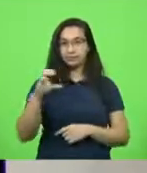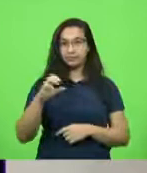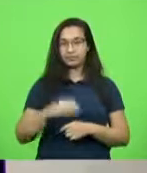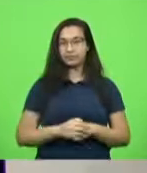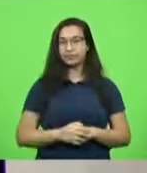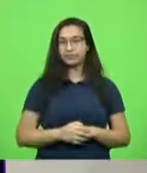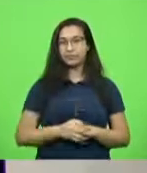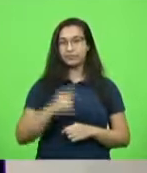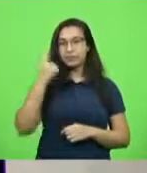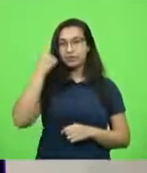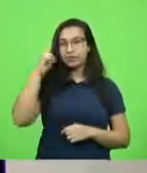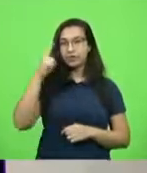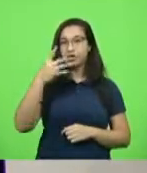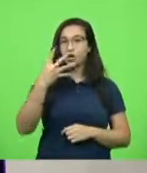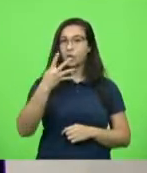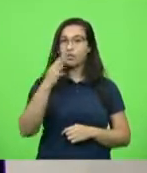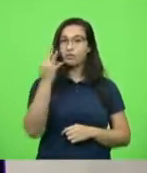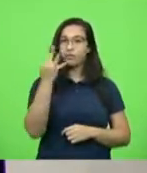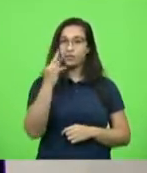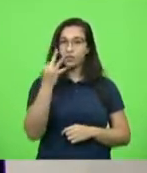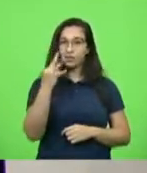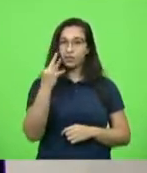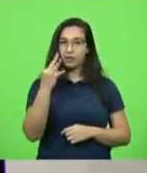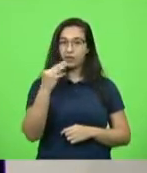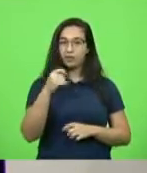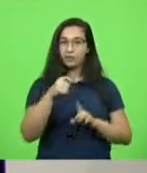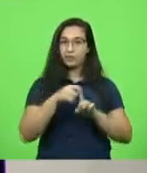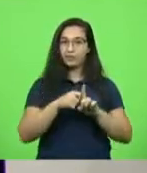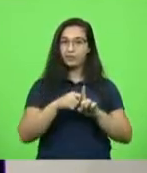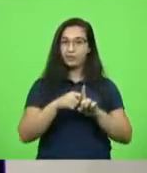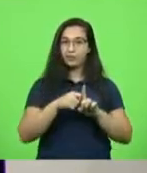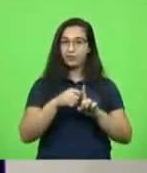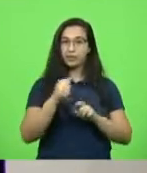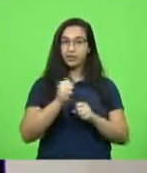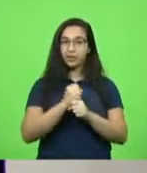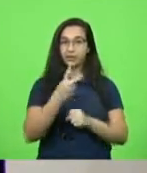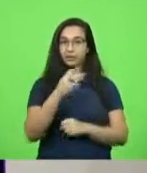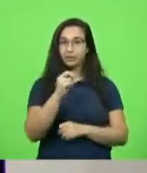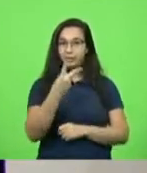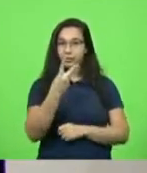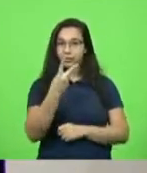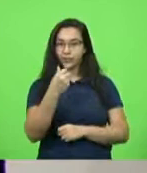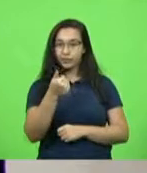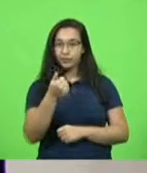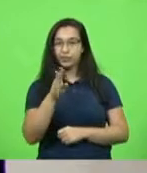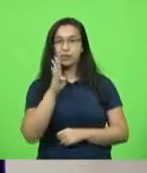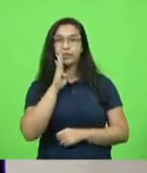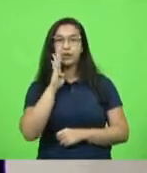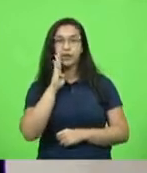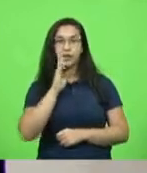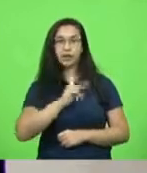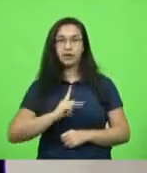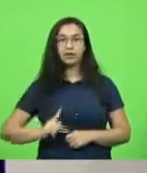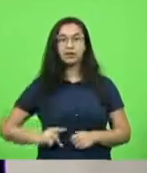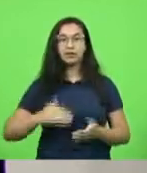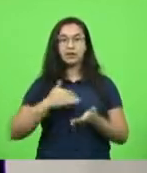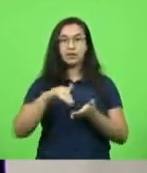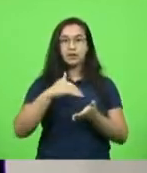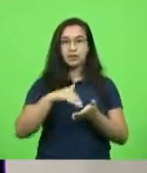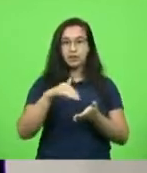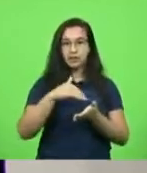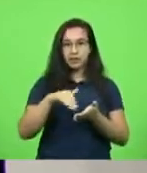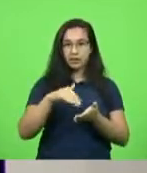realizado em quatro de fevereiro de 2021 presidência Deputado Nilso Berlanda secretarias